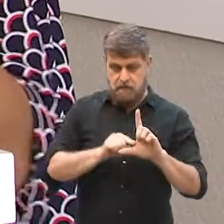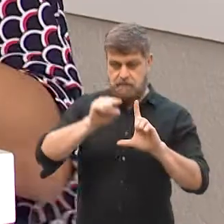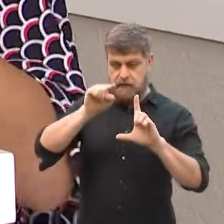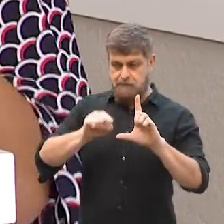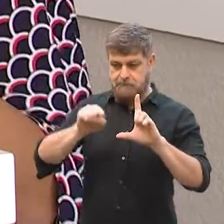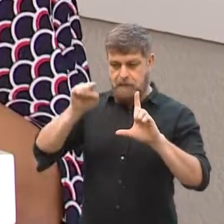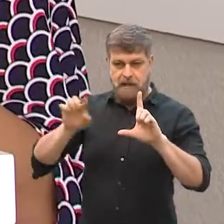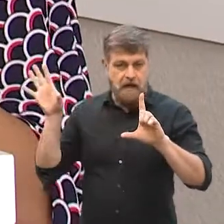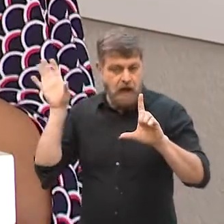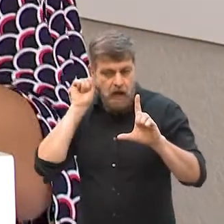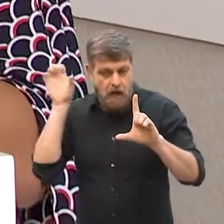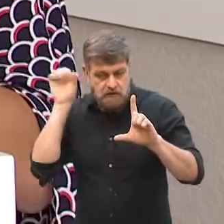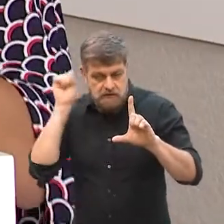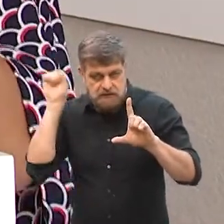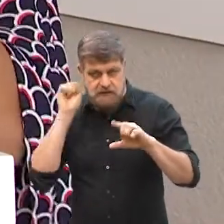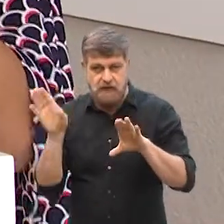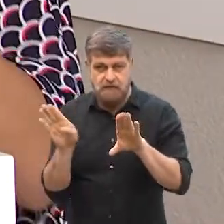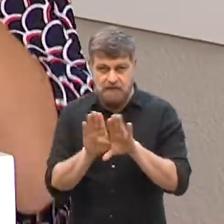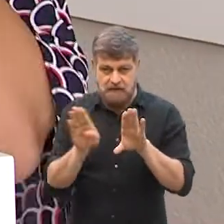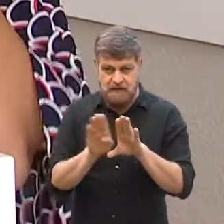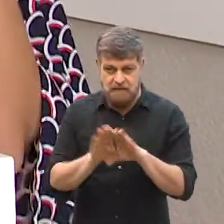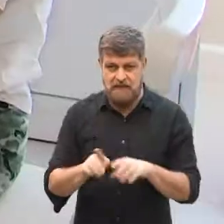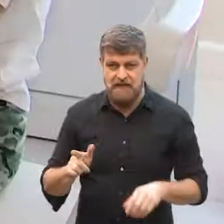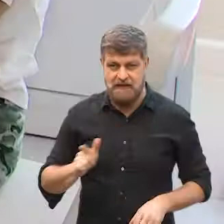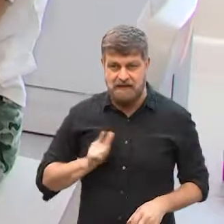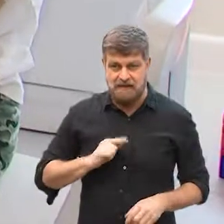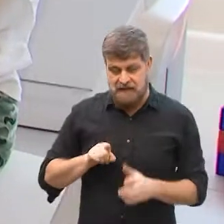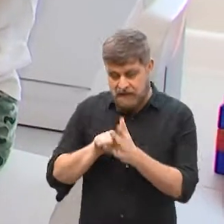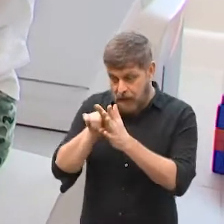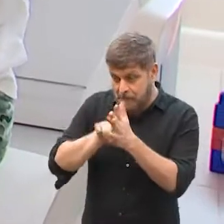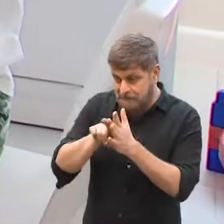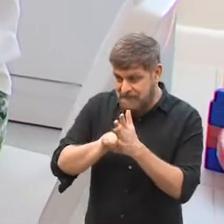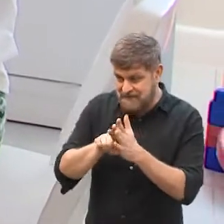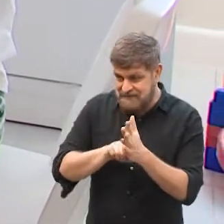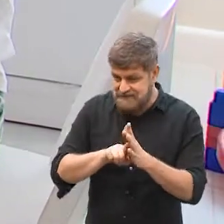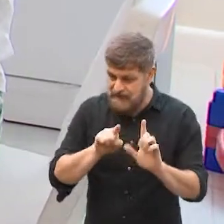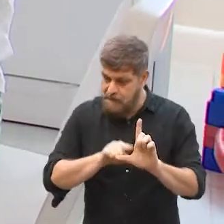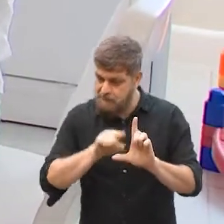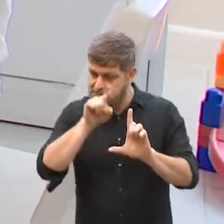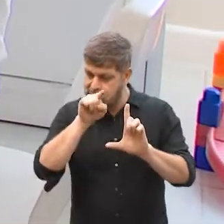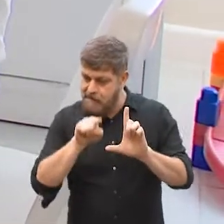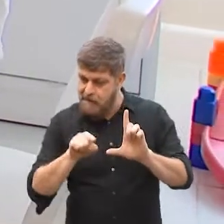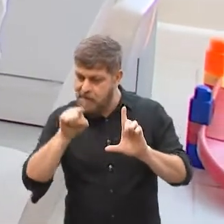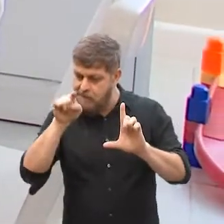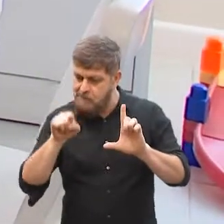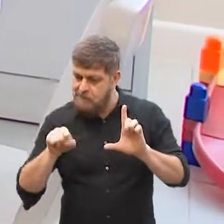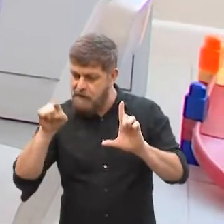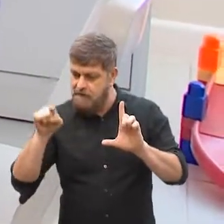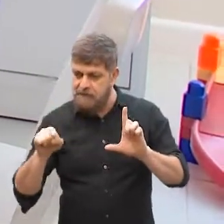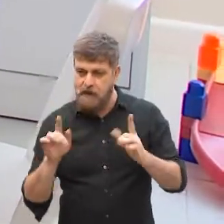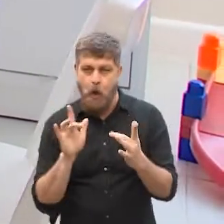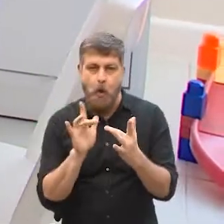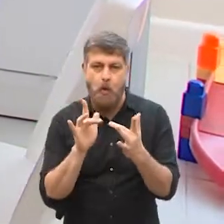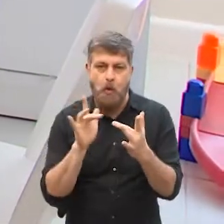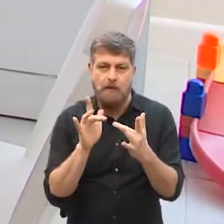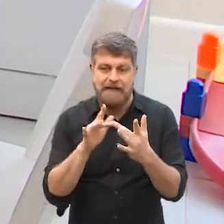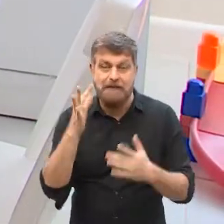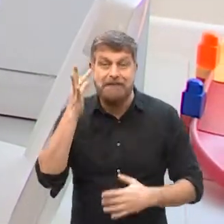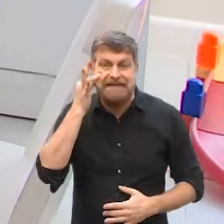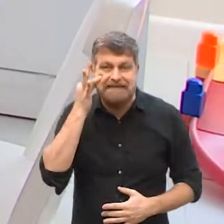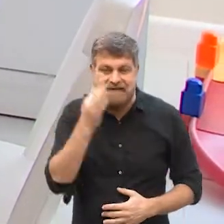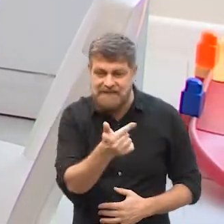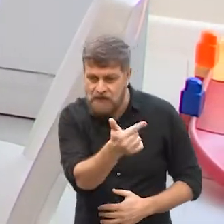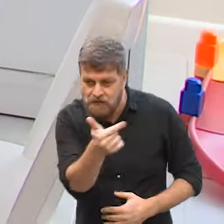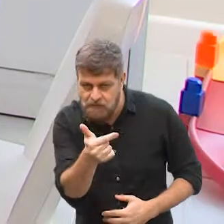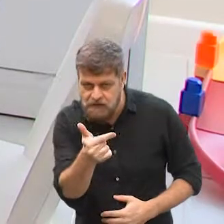lógico, você também tem que, mas talvez você não tem que fazer exames de audição, você não tem tanto esse contato com o